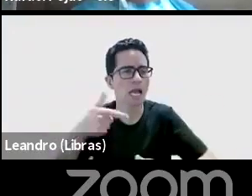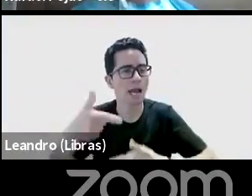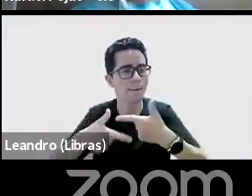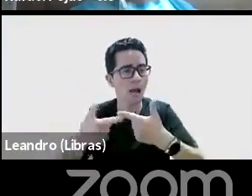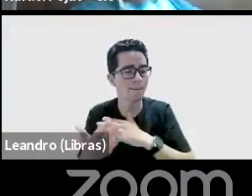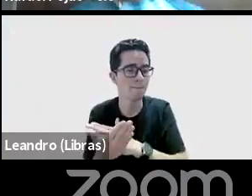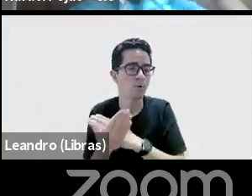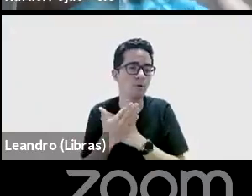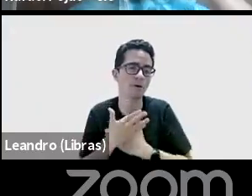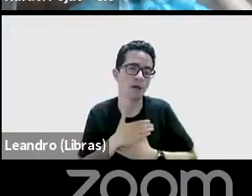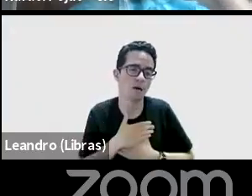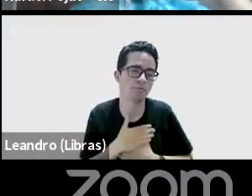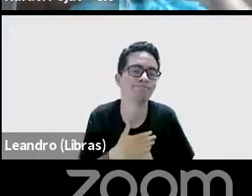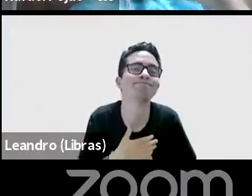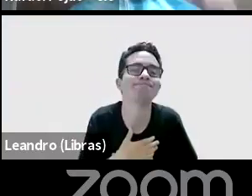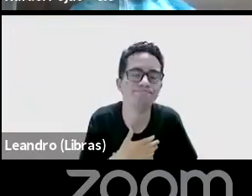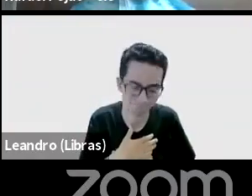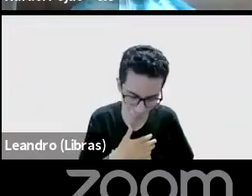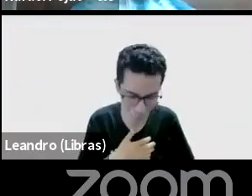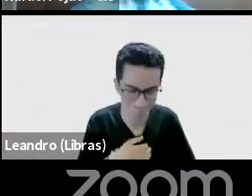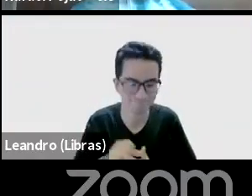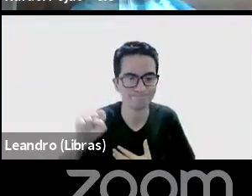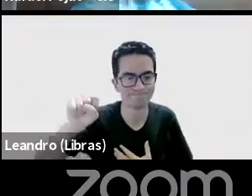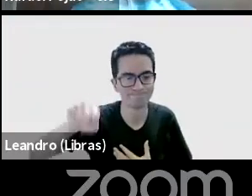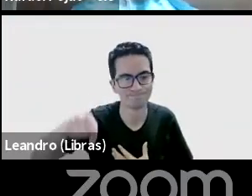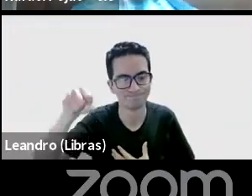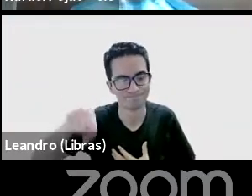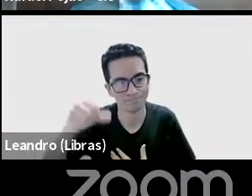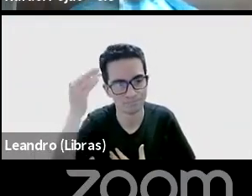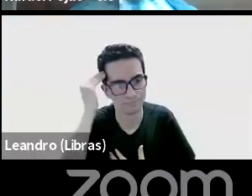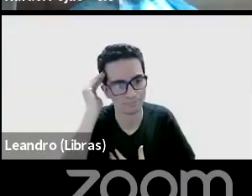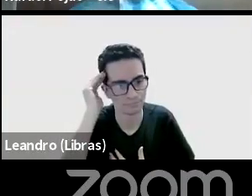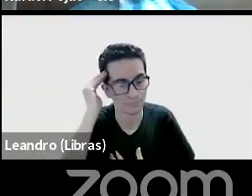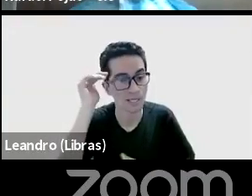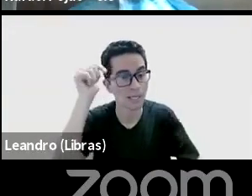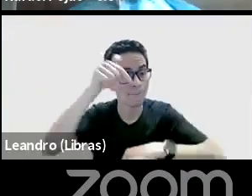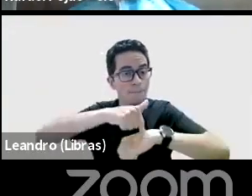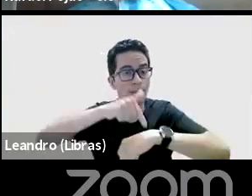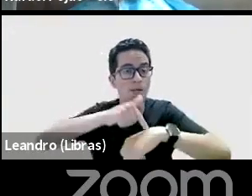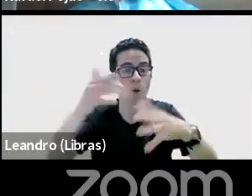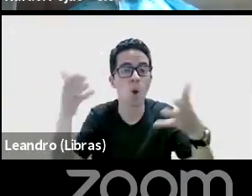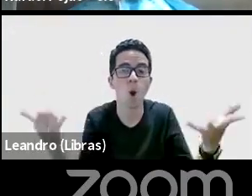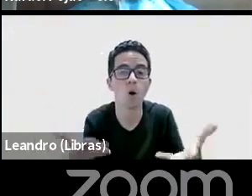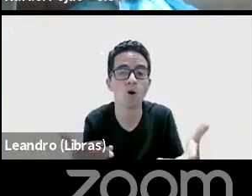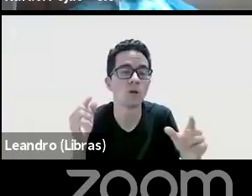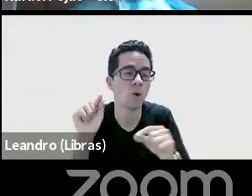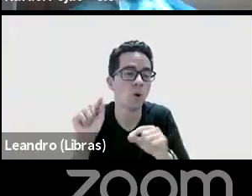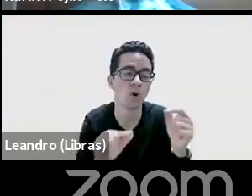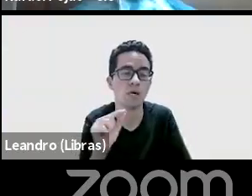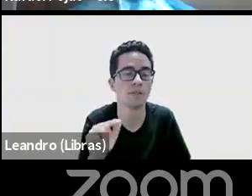tal, né? Eu acho que, assim, a principal questão nesse momento, né, Larissa, é menos